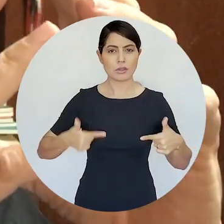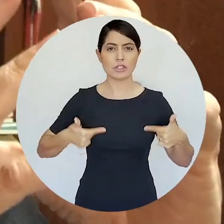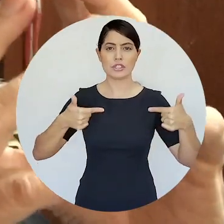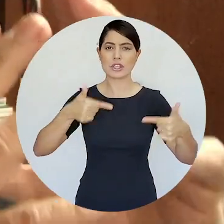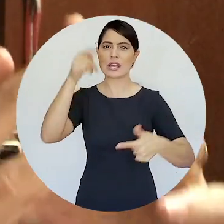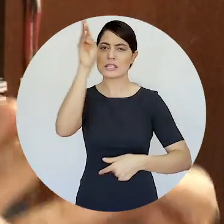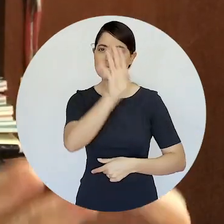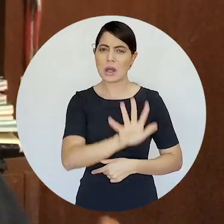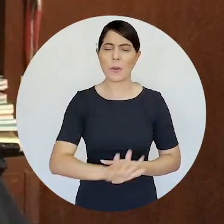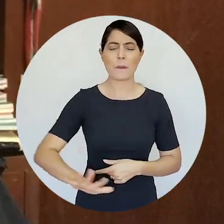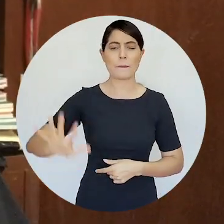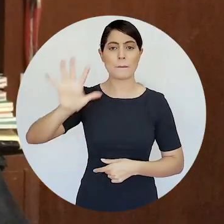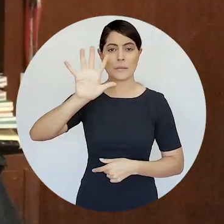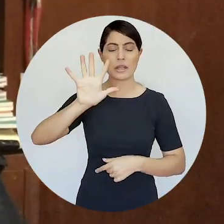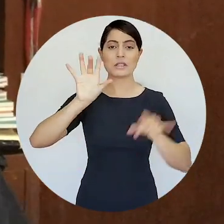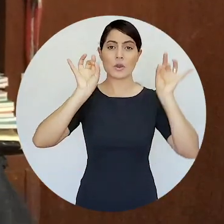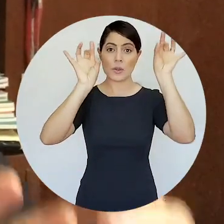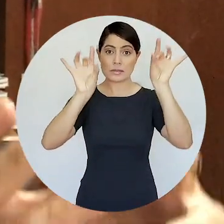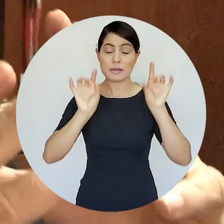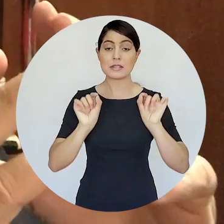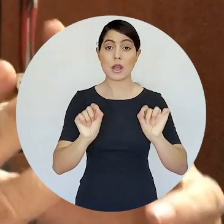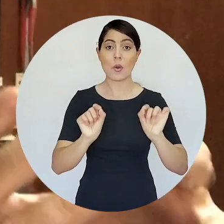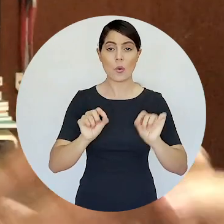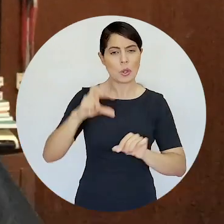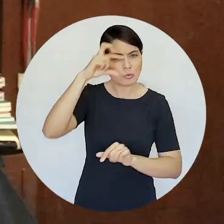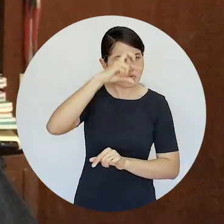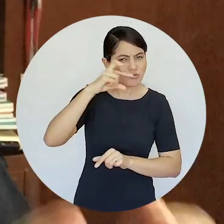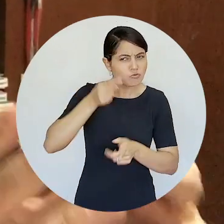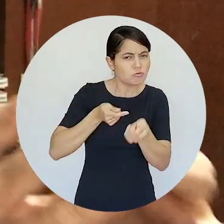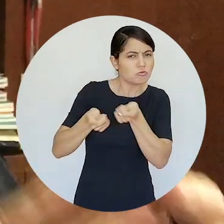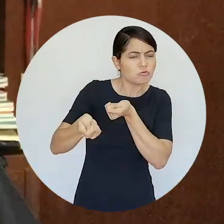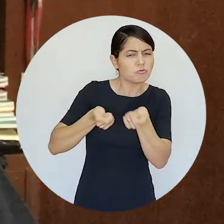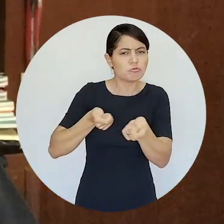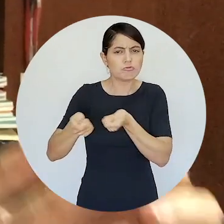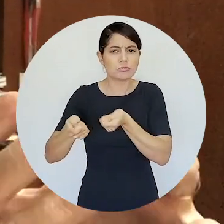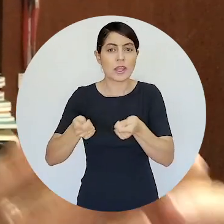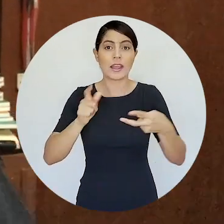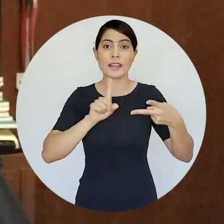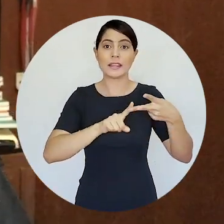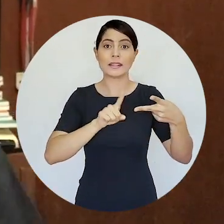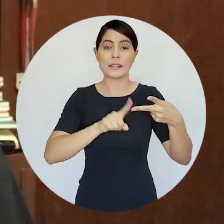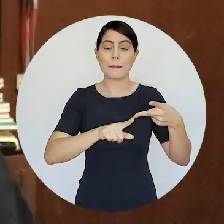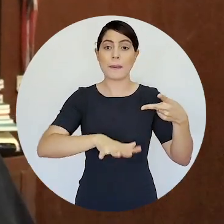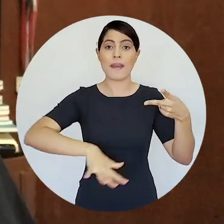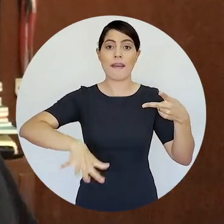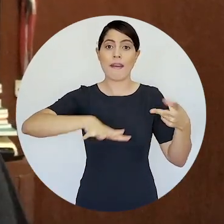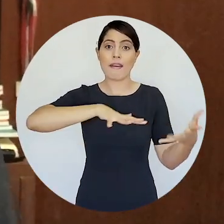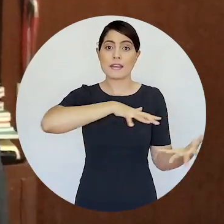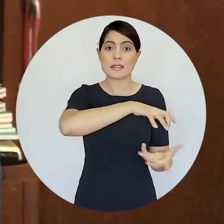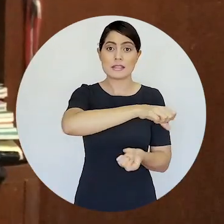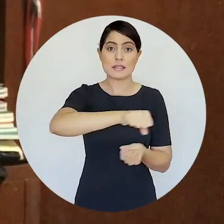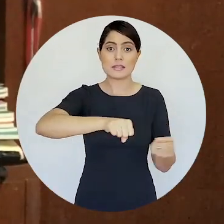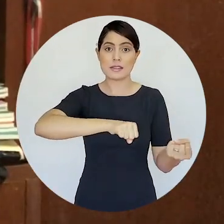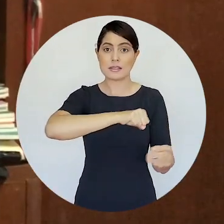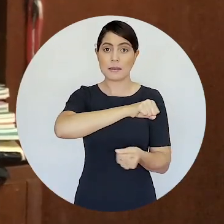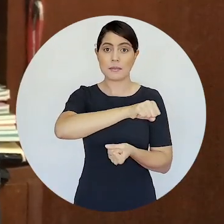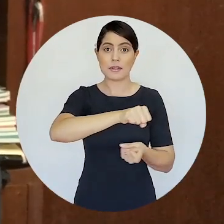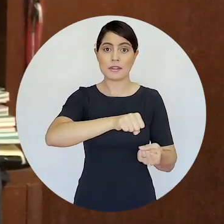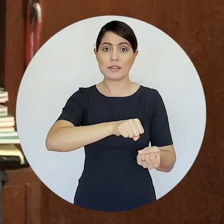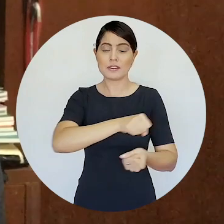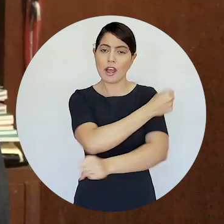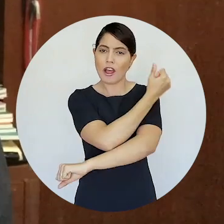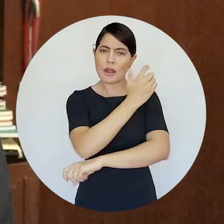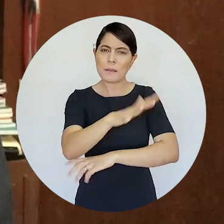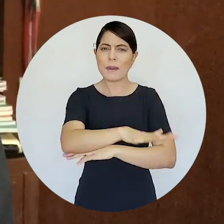Política Nacional, com todos os seus instrumentos, especialmente de controle, de fiscalização, de licenciamento, e o Sistema Nacional do